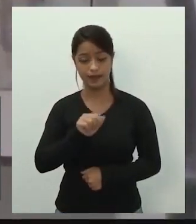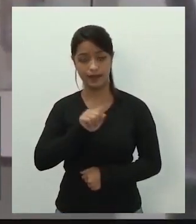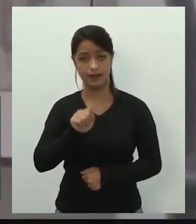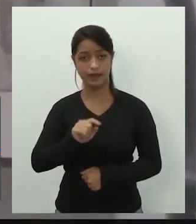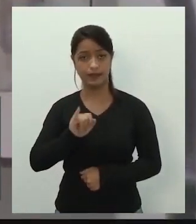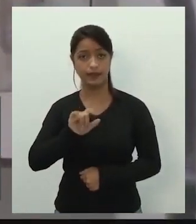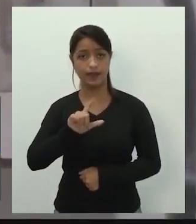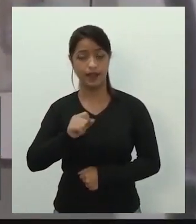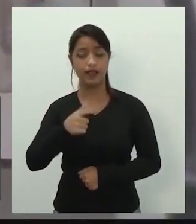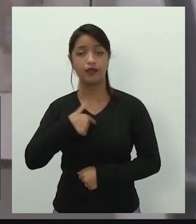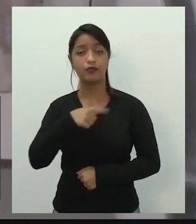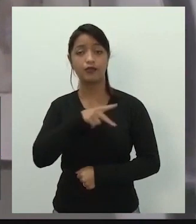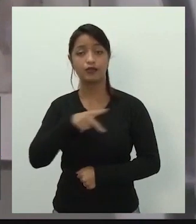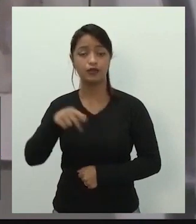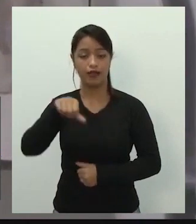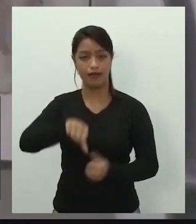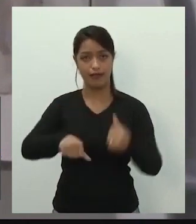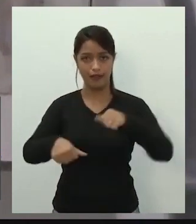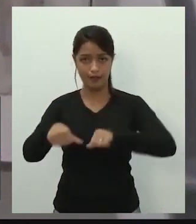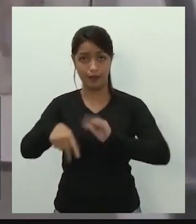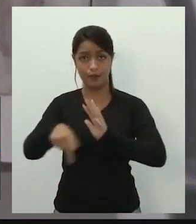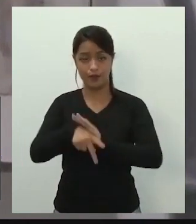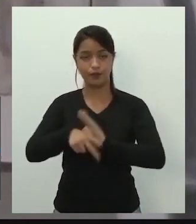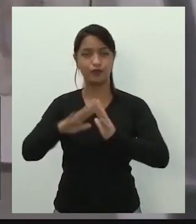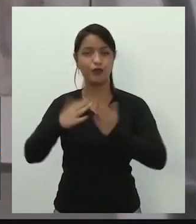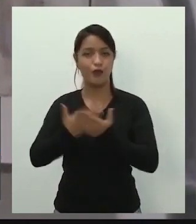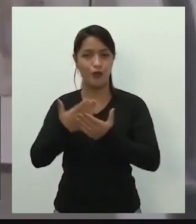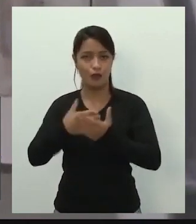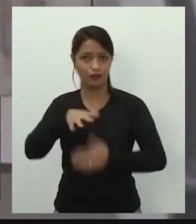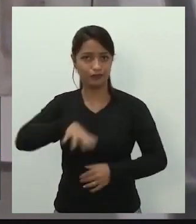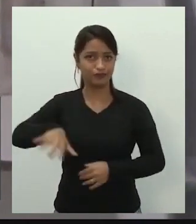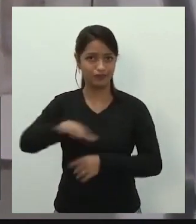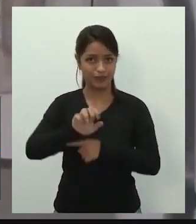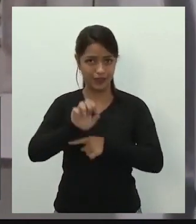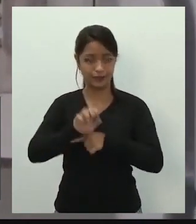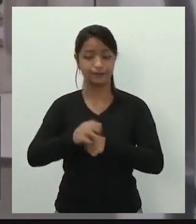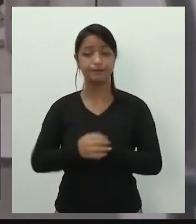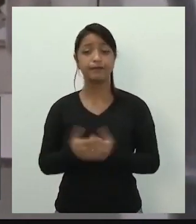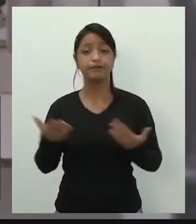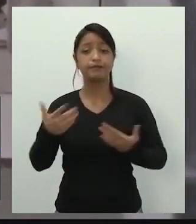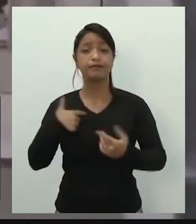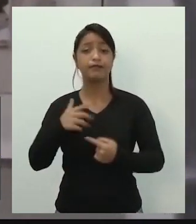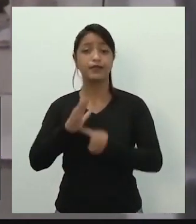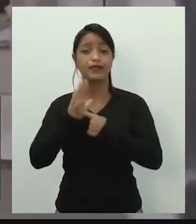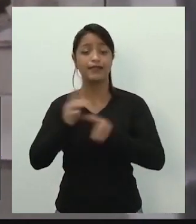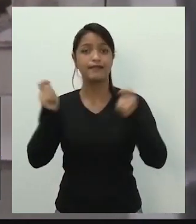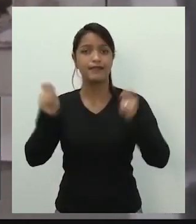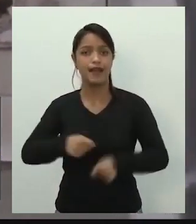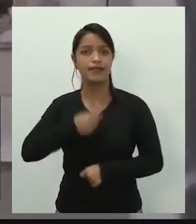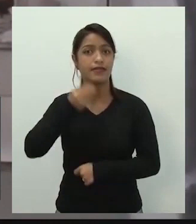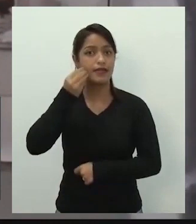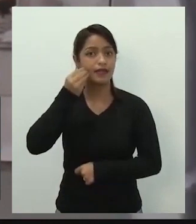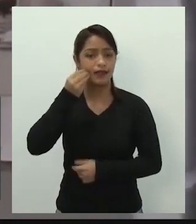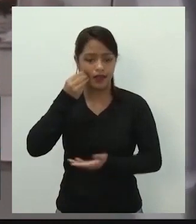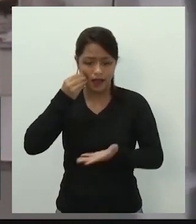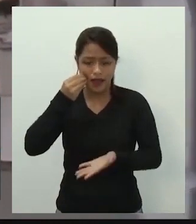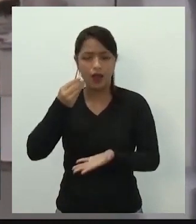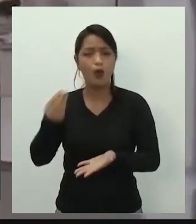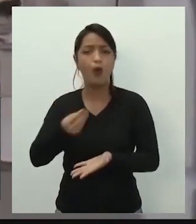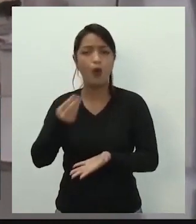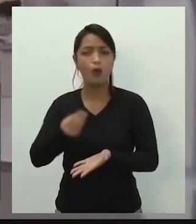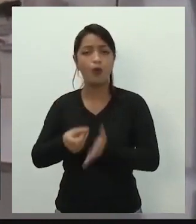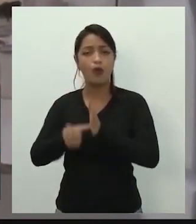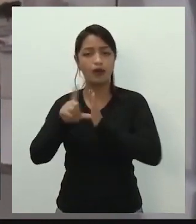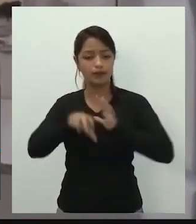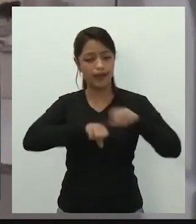da Rede e estou aqui para demonstrar um experimento que pode ser feito com materiais do nosso